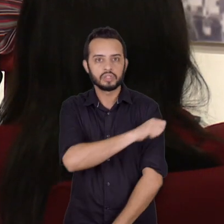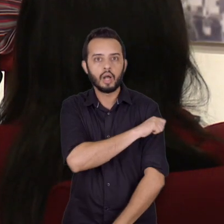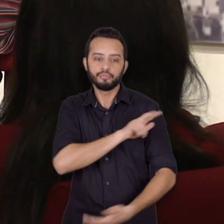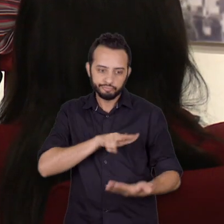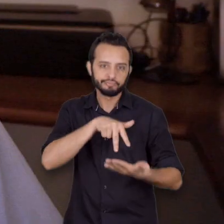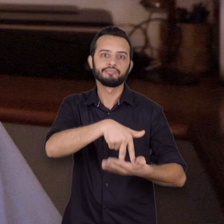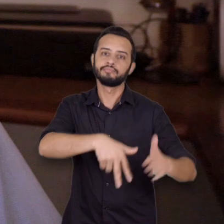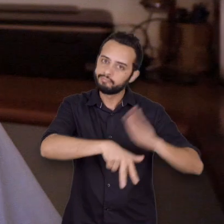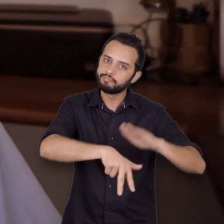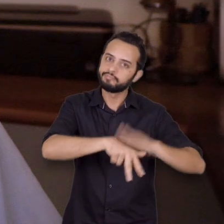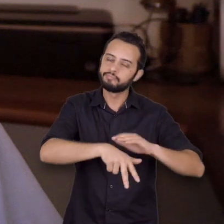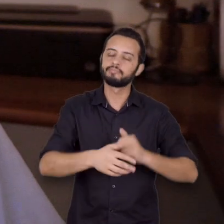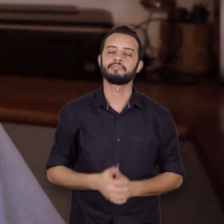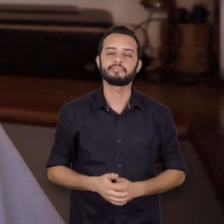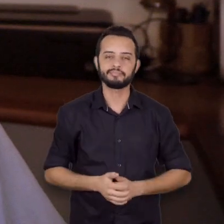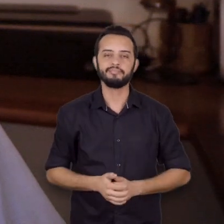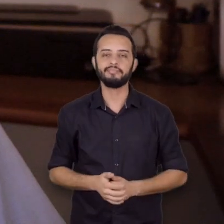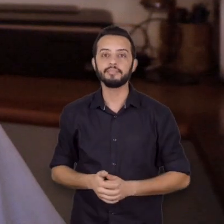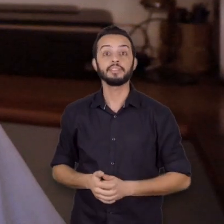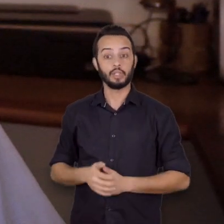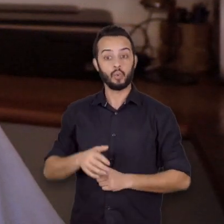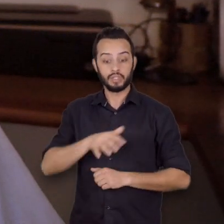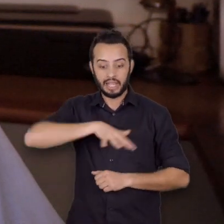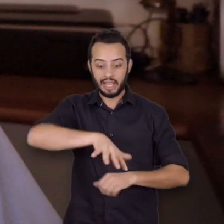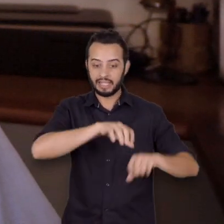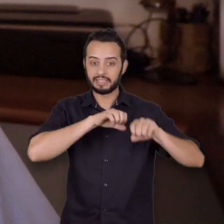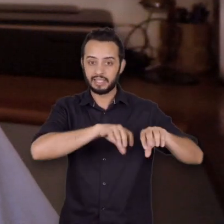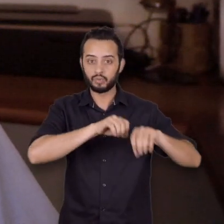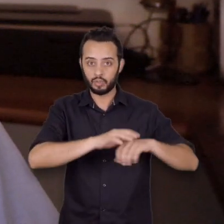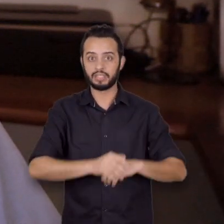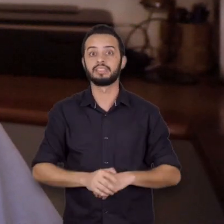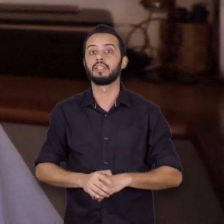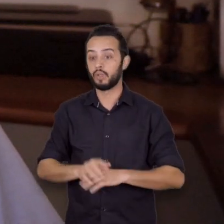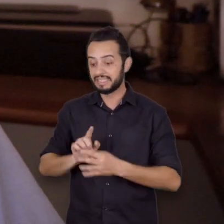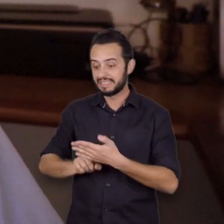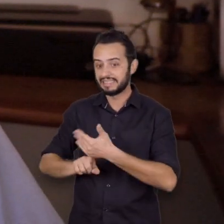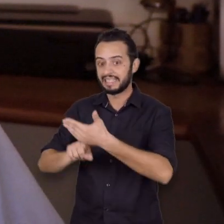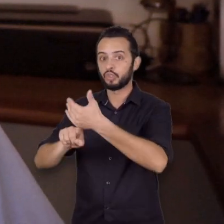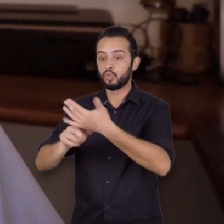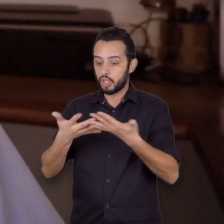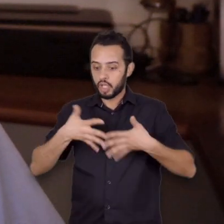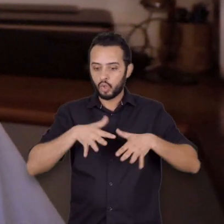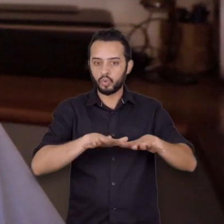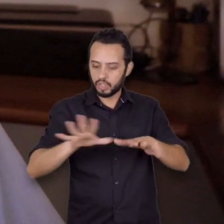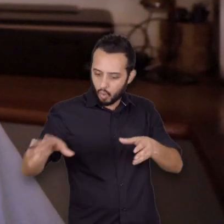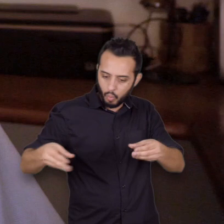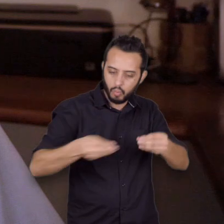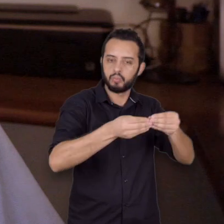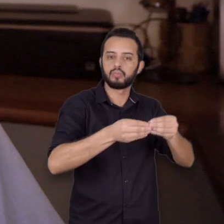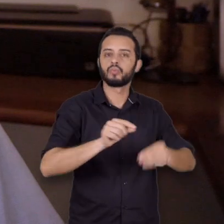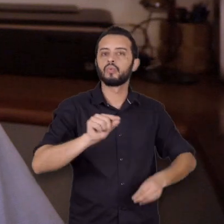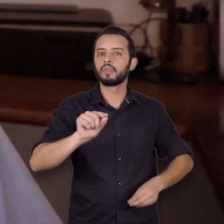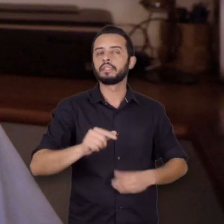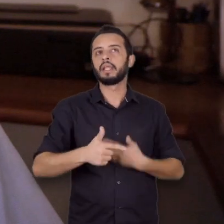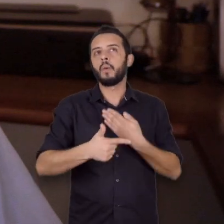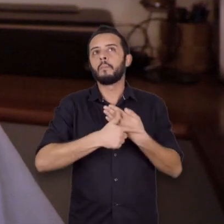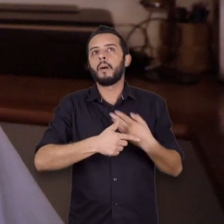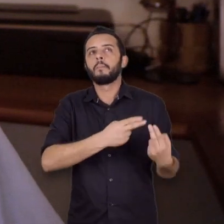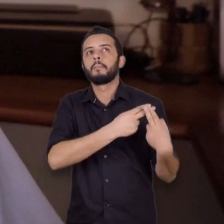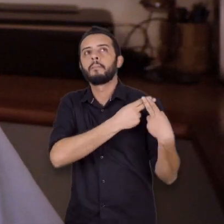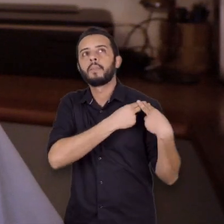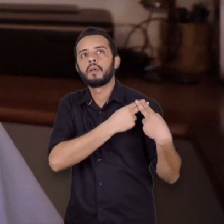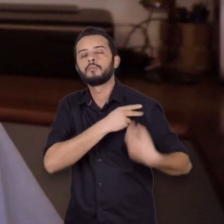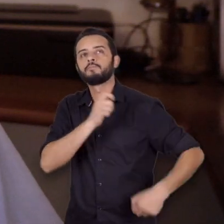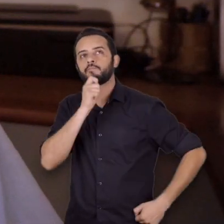são ativos. A inclusão dessas tecnologias na educação, elas têm como um papel, vamos